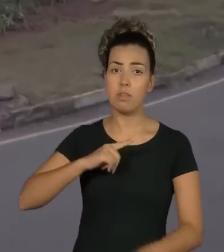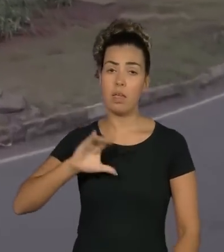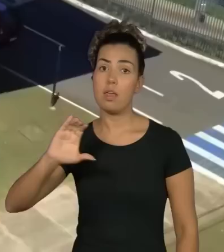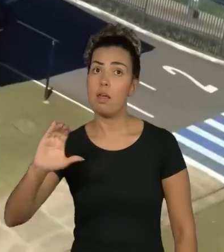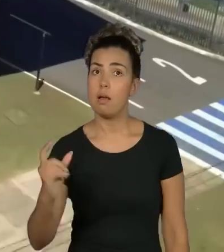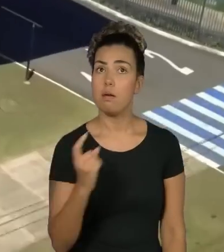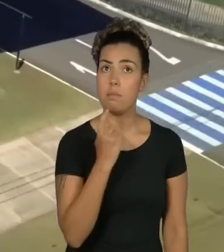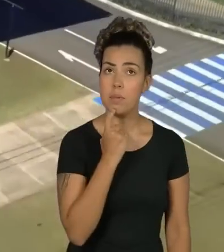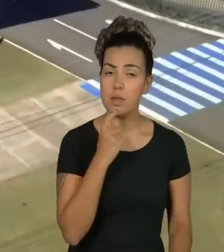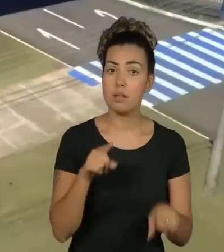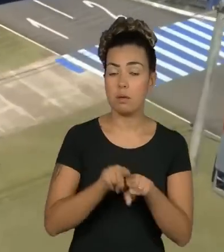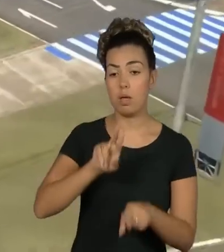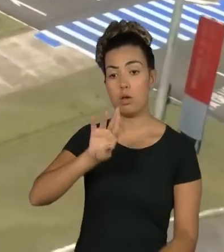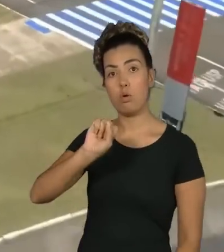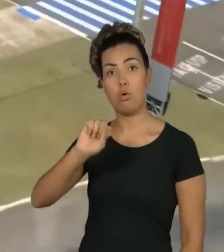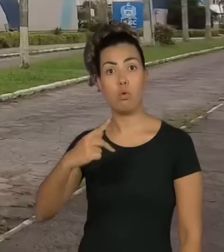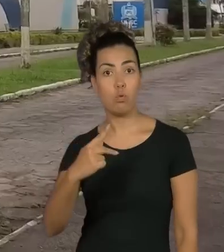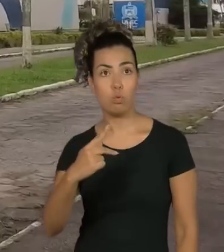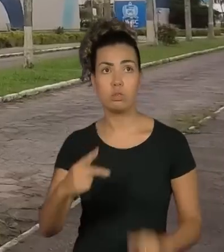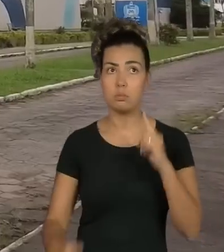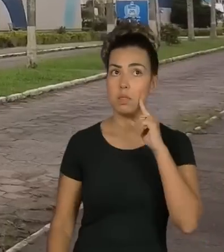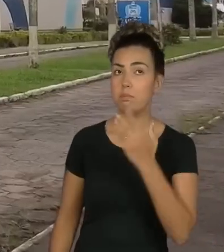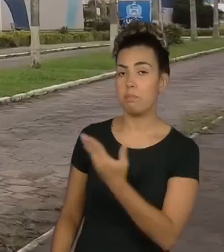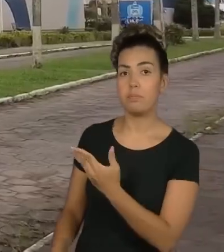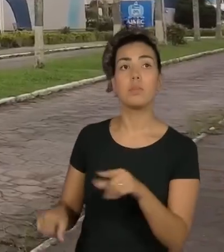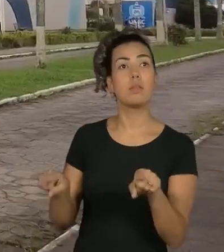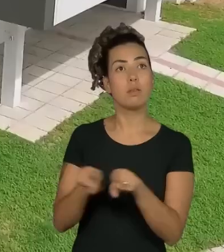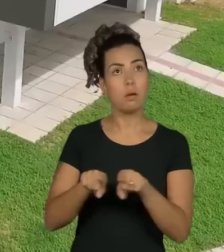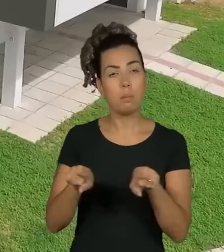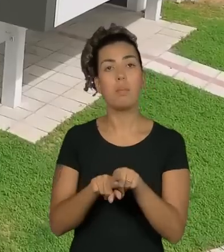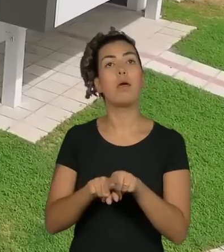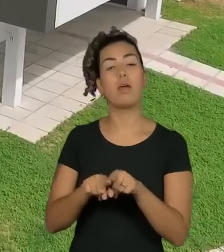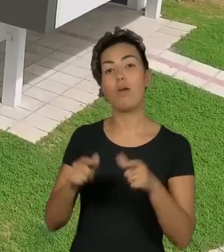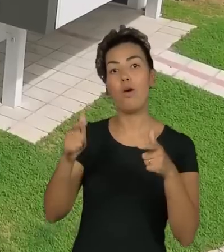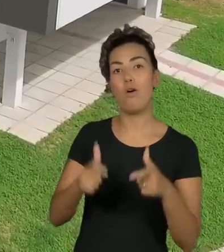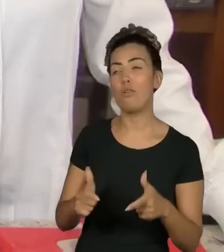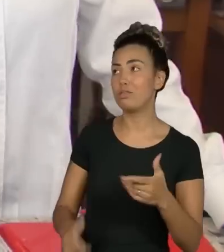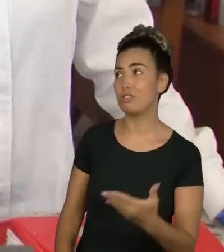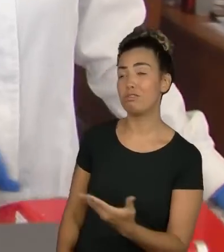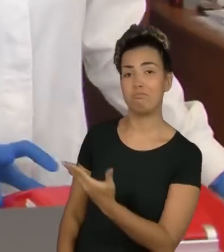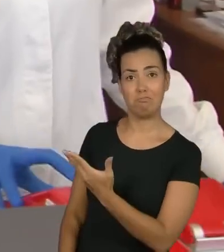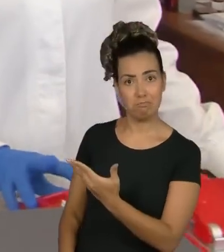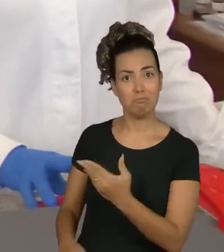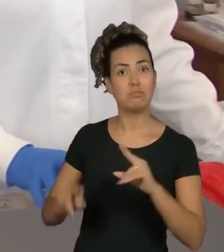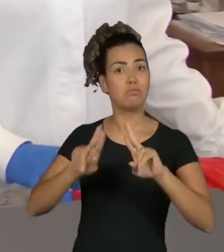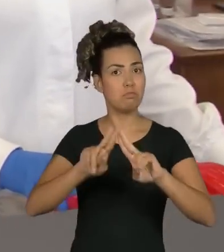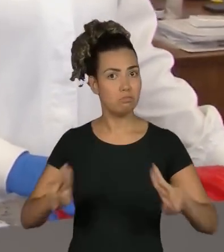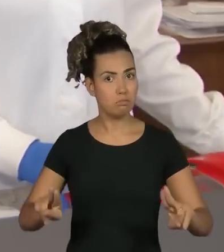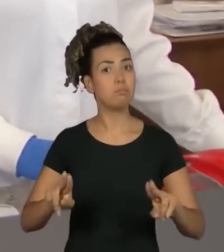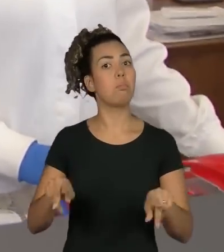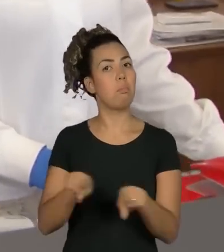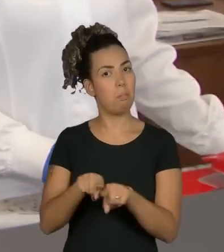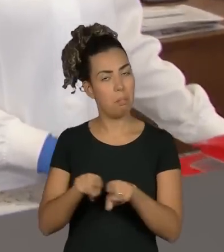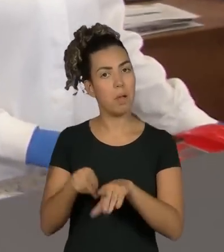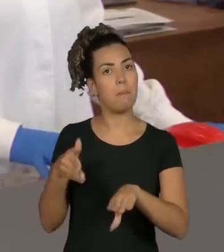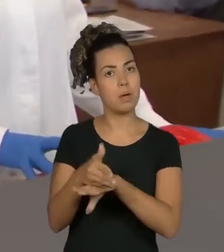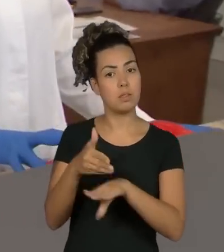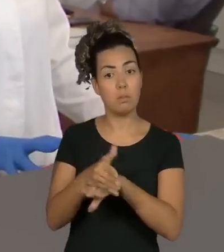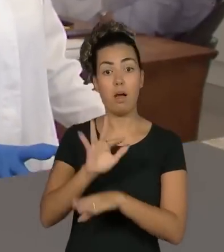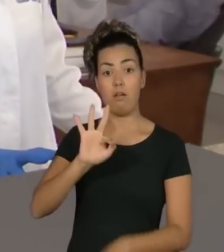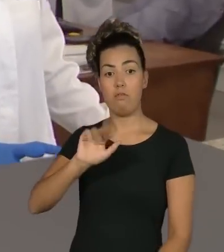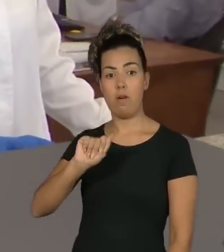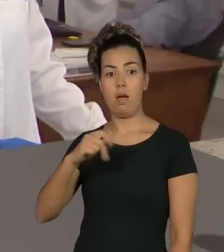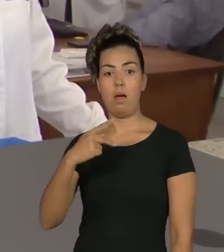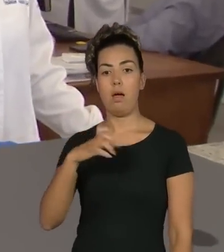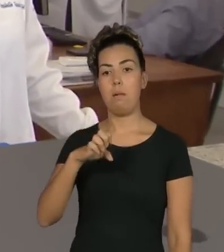Campinas, a USP de São Carlos e a Universidade Federal de Santa Catarina. O projeto tem o apoio da FAPESP, a Fundação